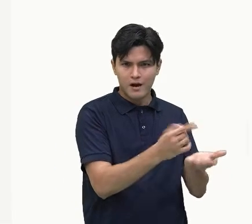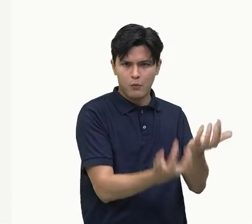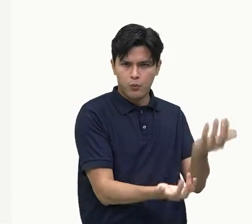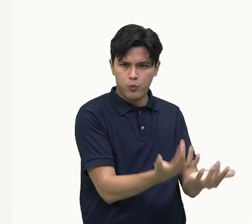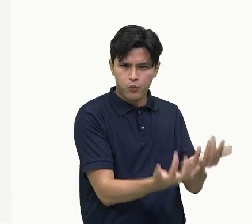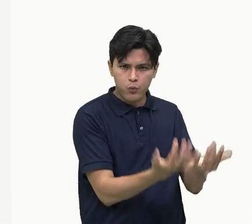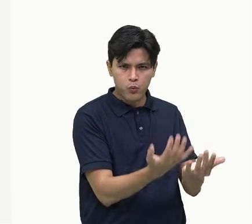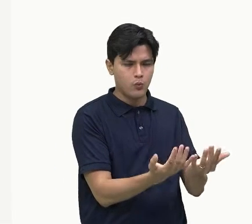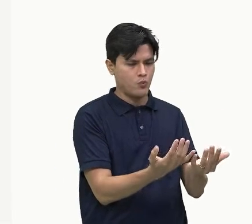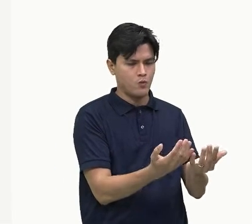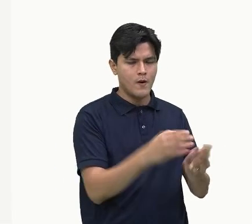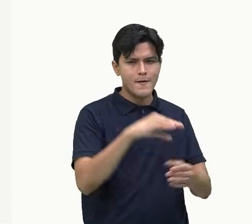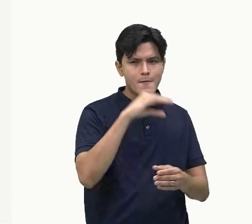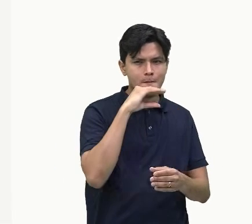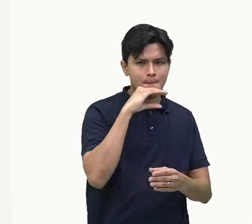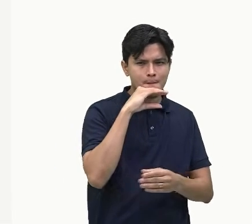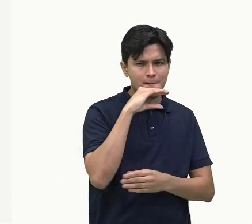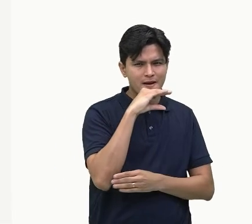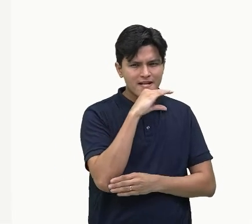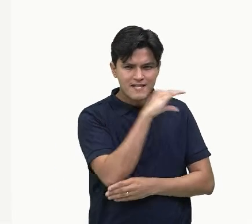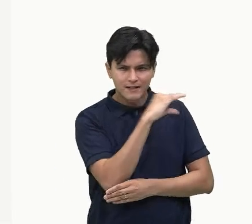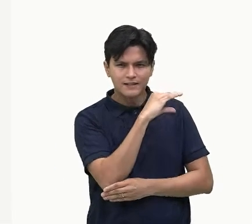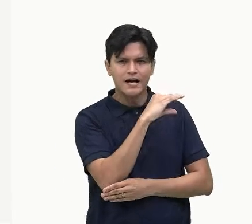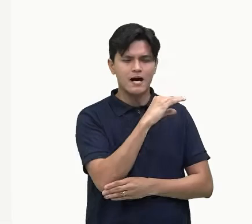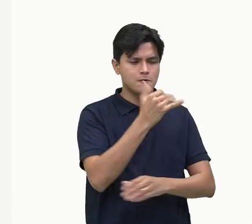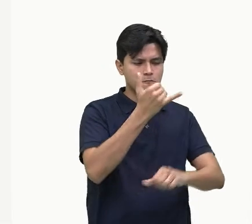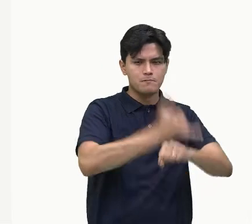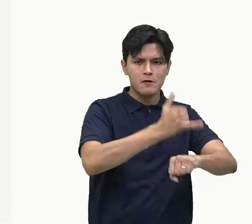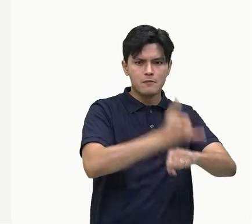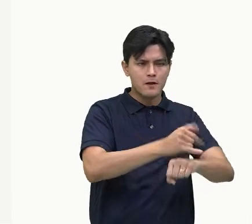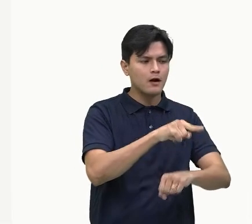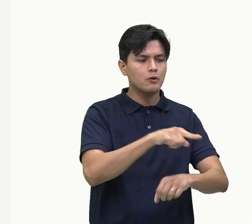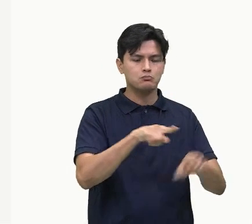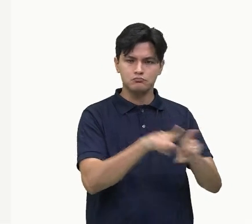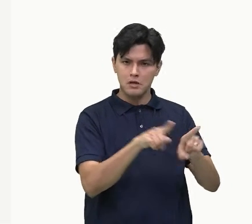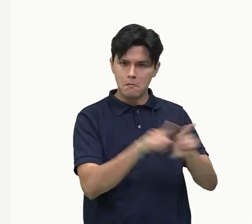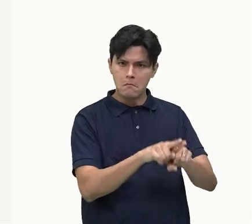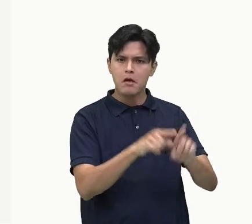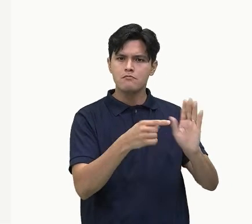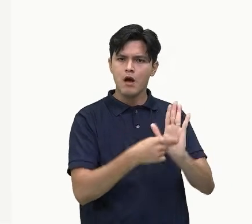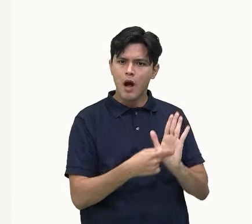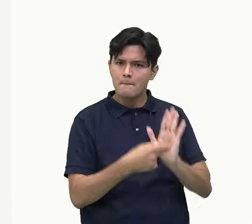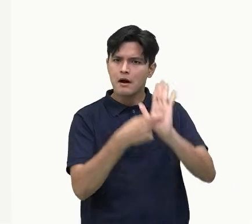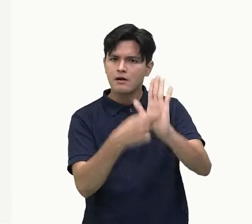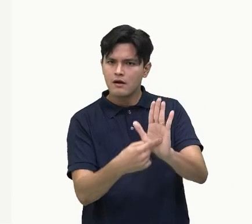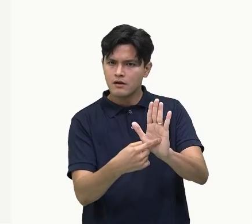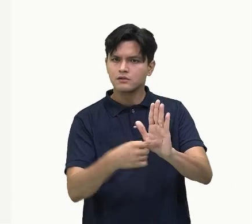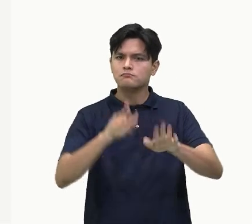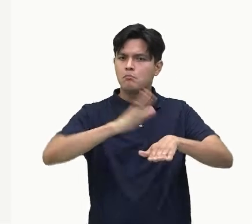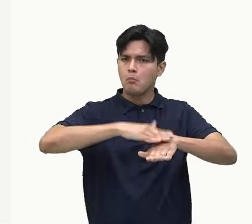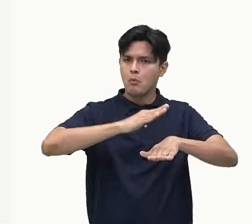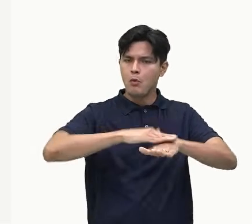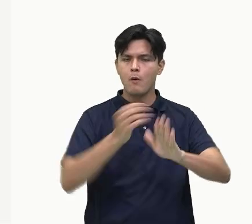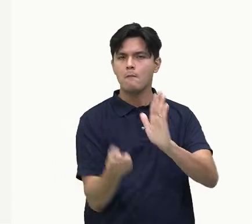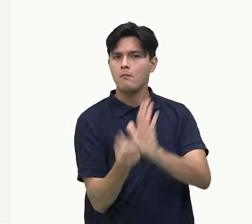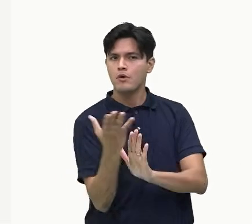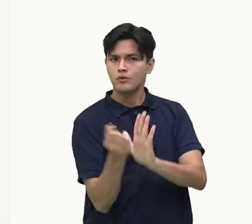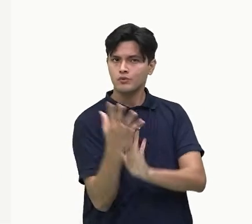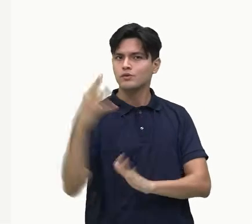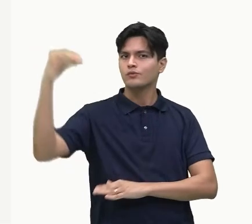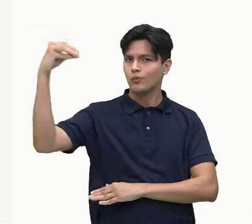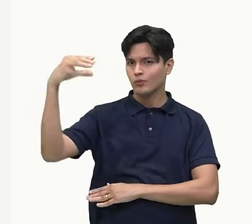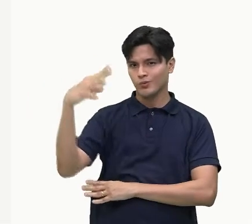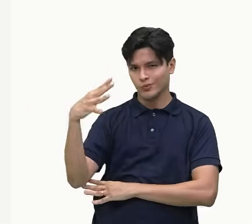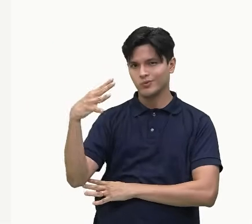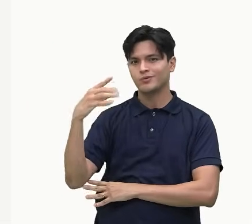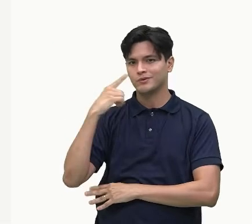claro, né? Quando ele chega próximo do seu ponto de fusão, ele emite luz, né? Ele fica rubro. Um metal aquecido, né? Ele